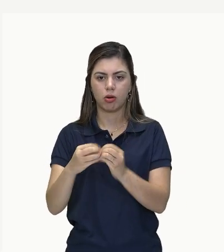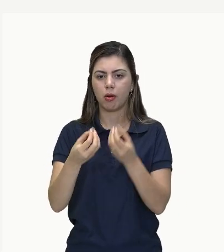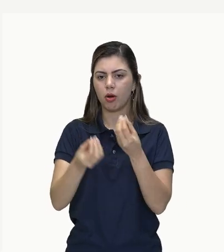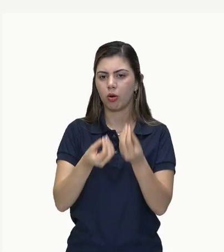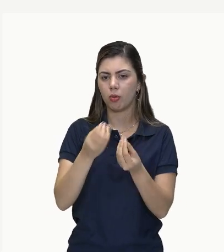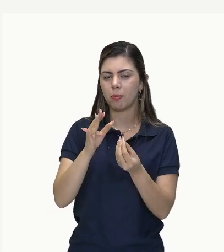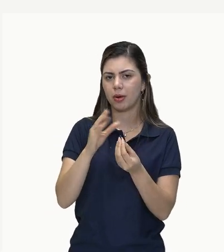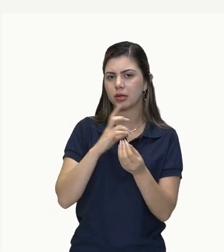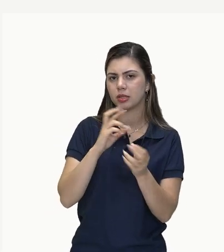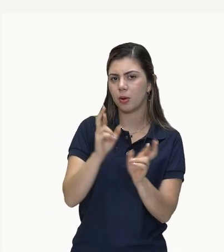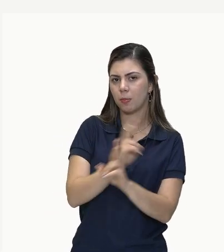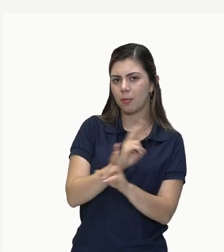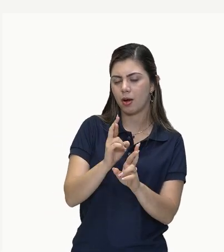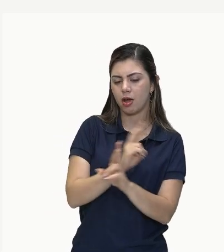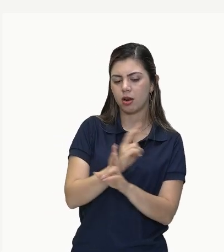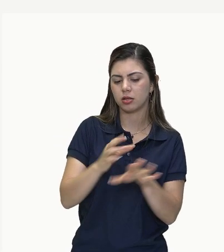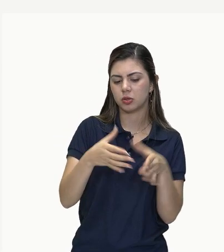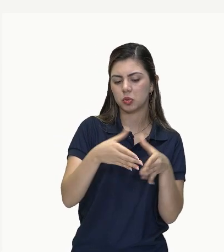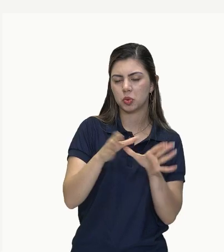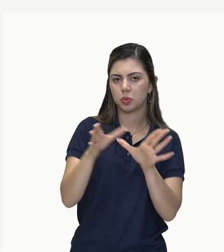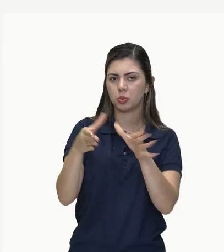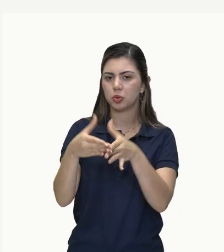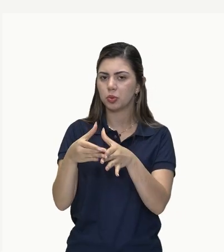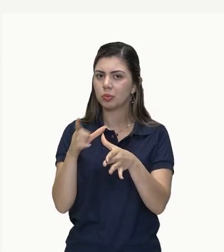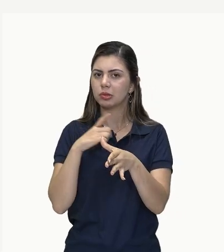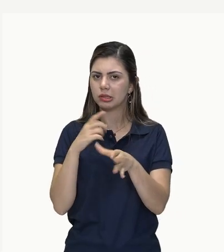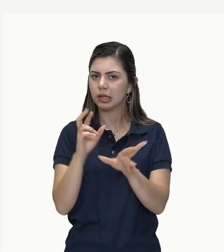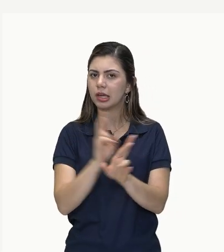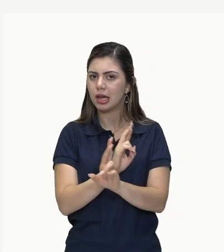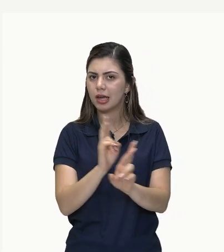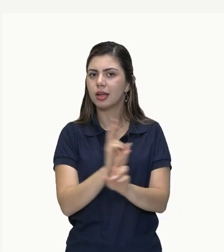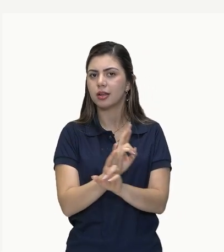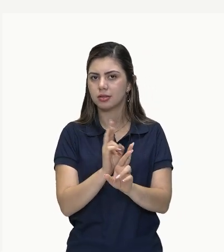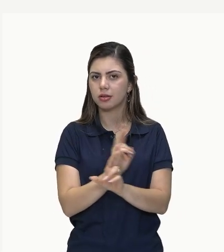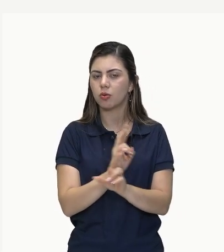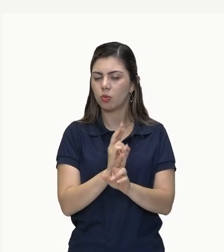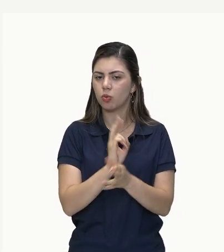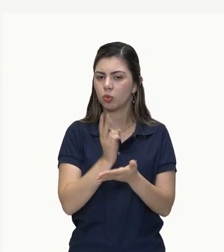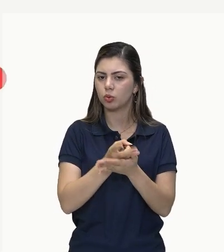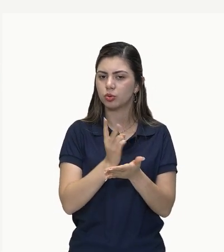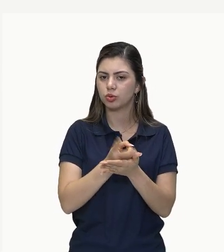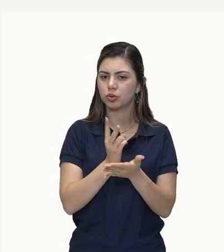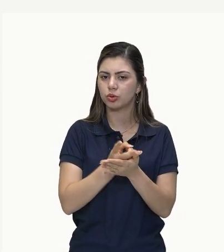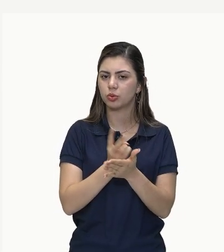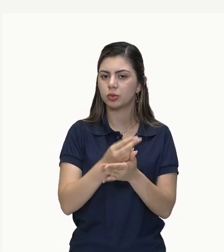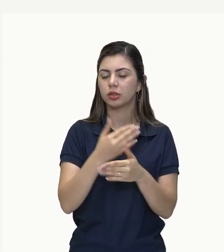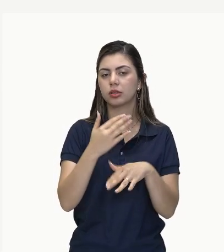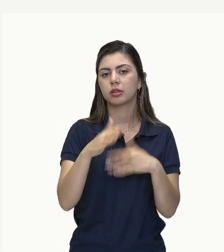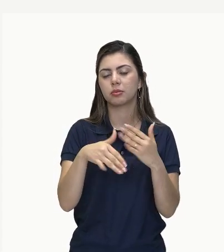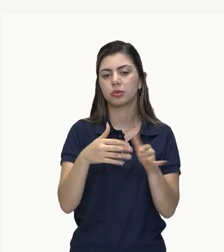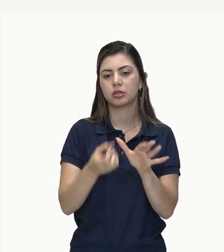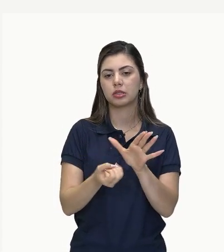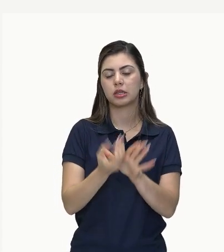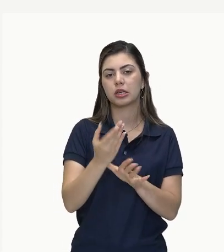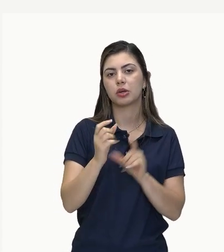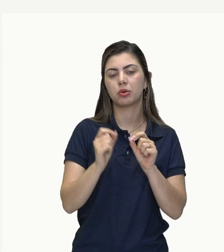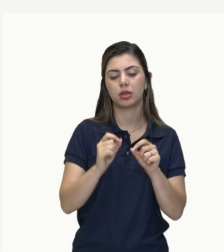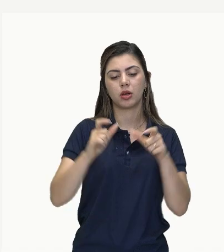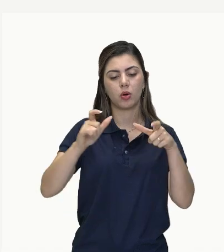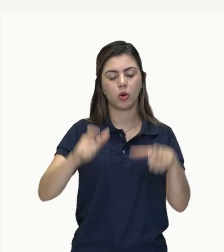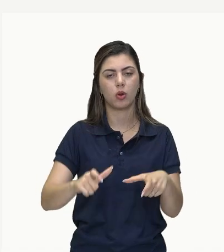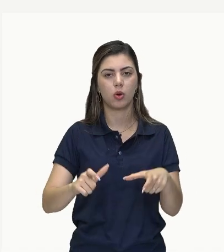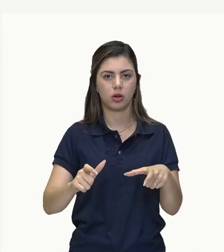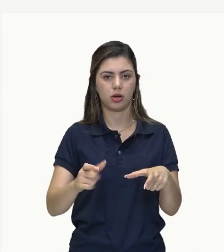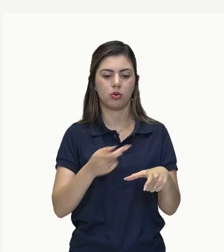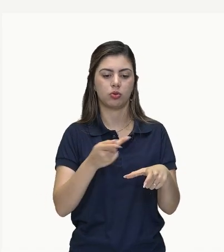uma relação aqui, né, de espaço entre eles, até a formação de uma zona híbrida, tá